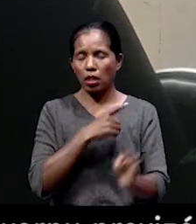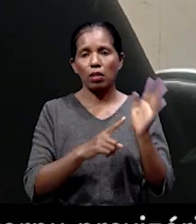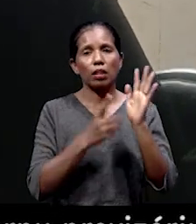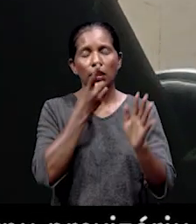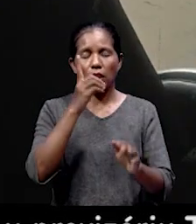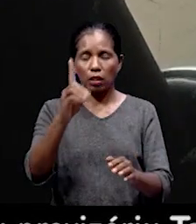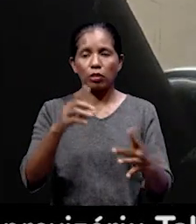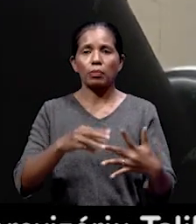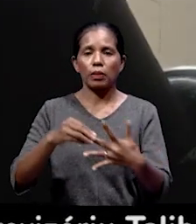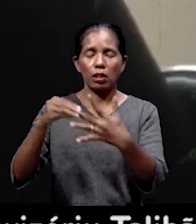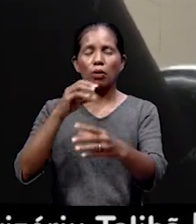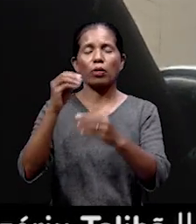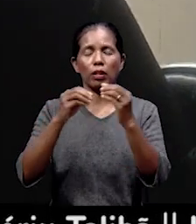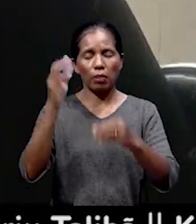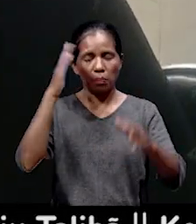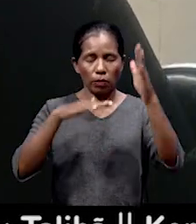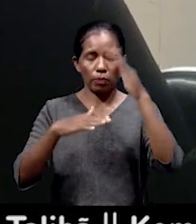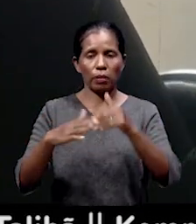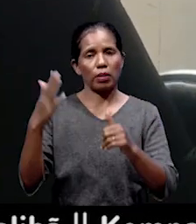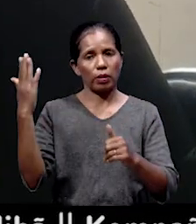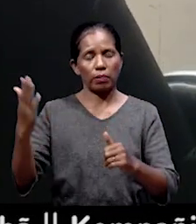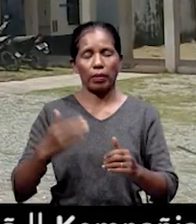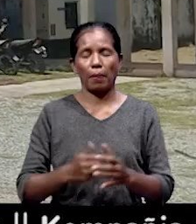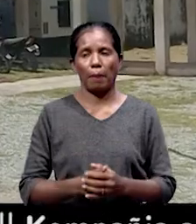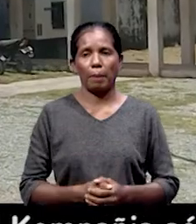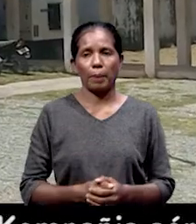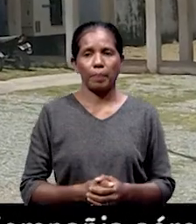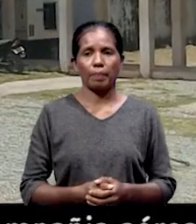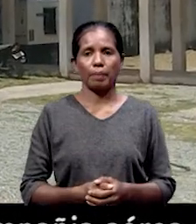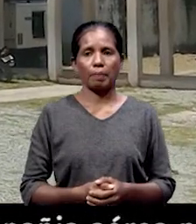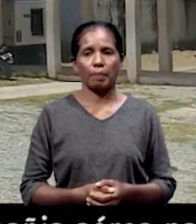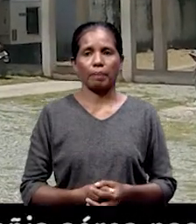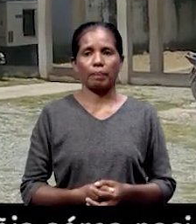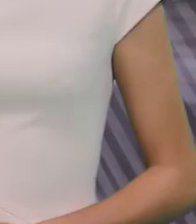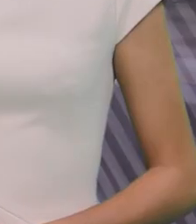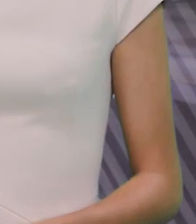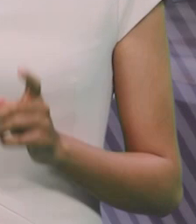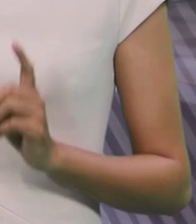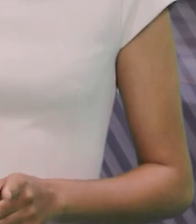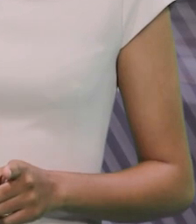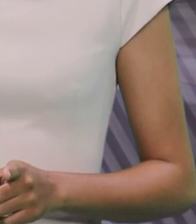rumah, com a cronologia acontecimento, Napoleão Xavier, Justiniano Nano, GMN.